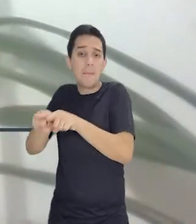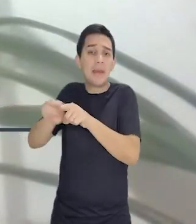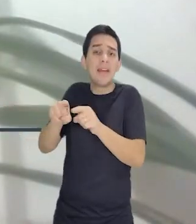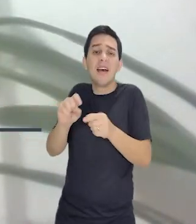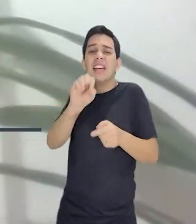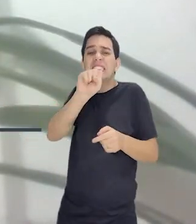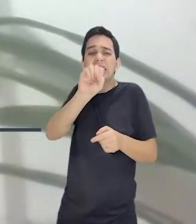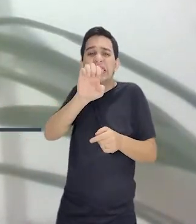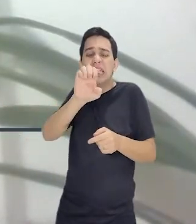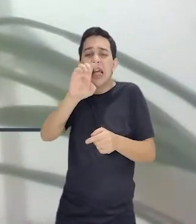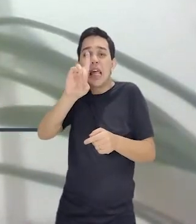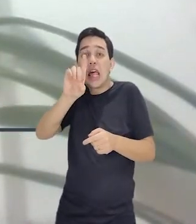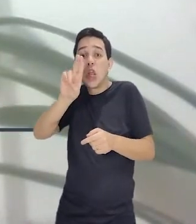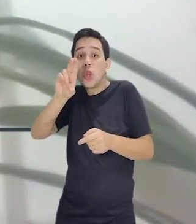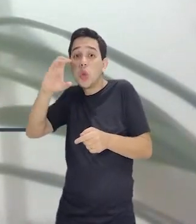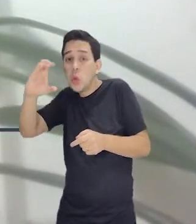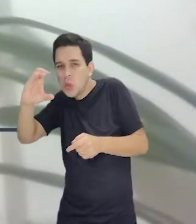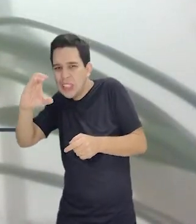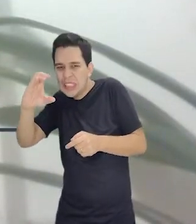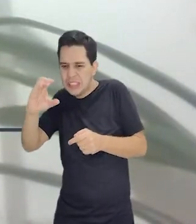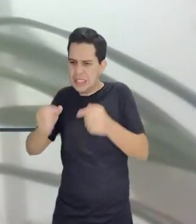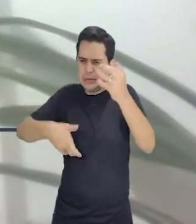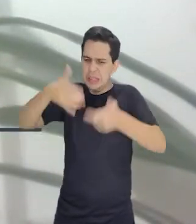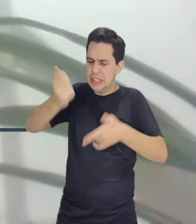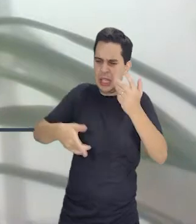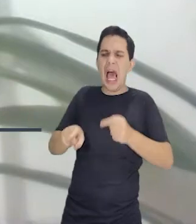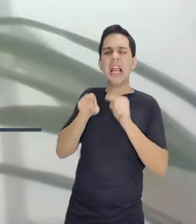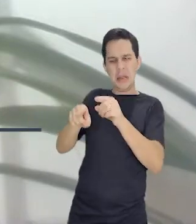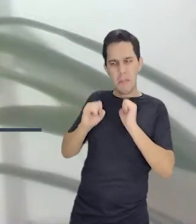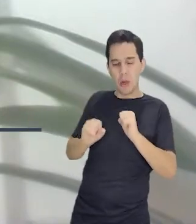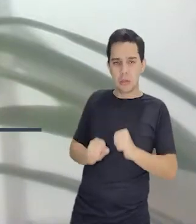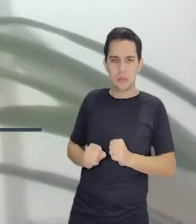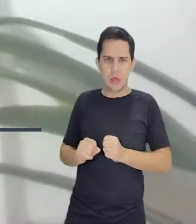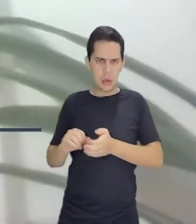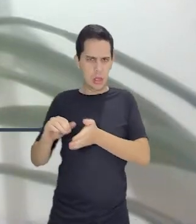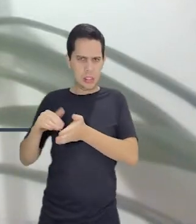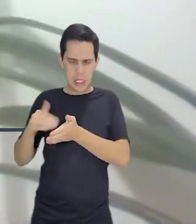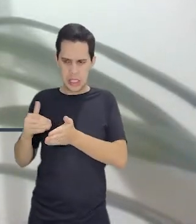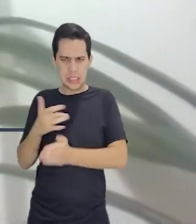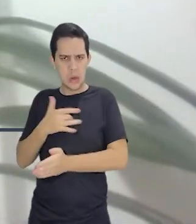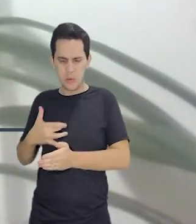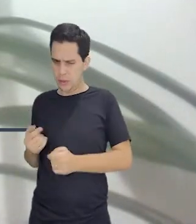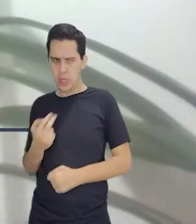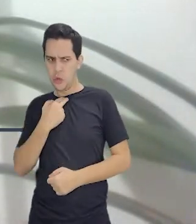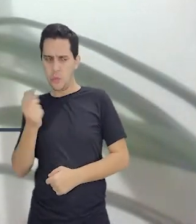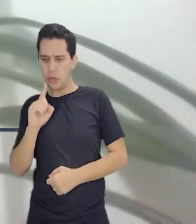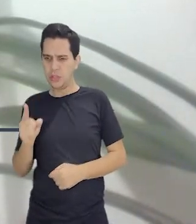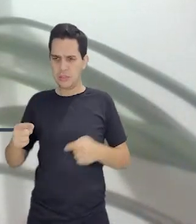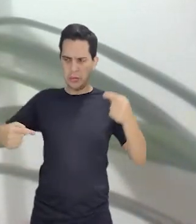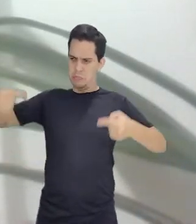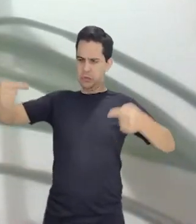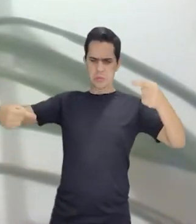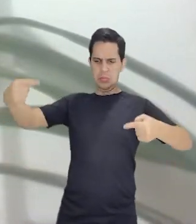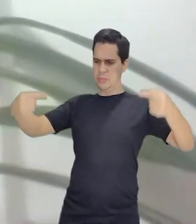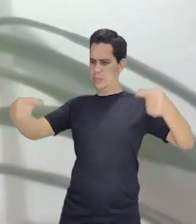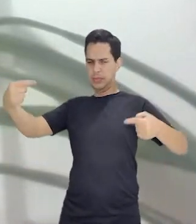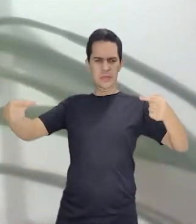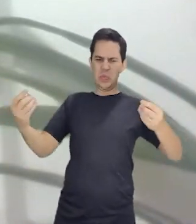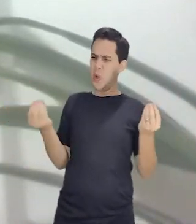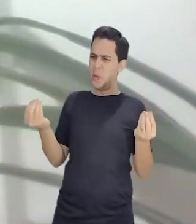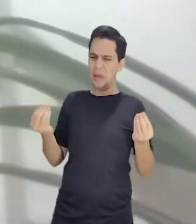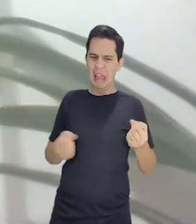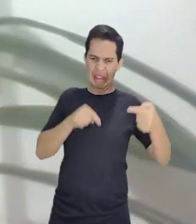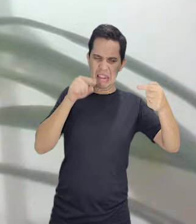Educação, indicam a bandeira laranja, esse pedido também foi contemplado na ação civil pública, ou seja, que o